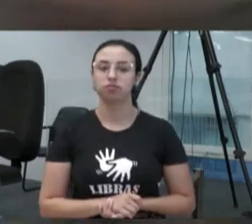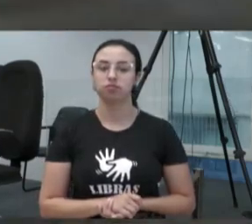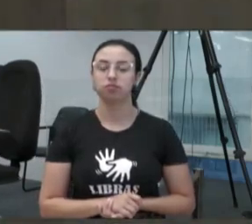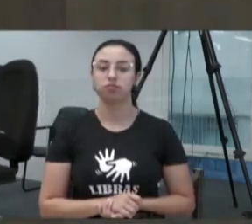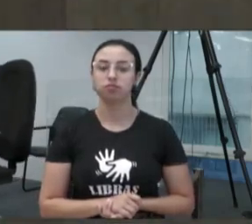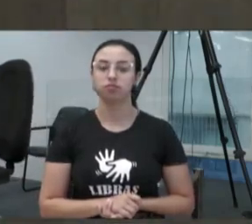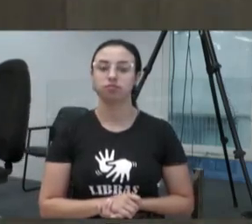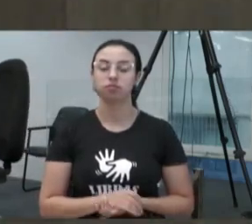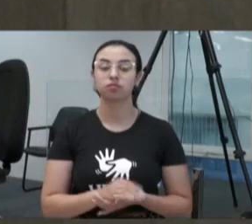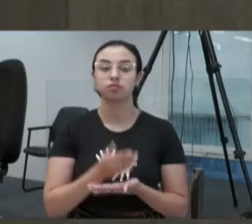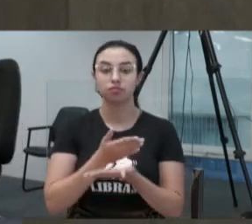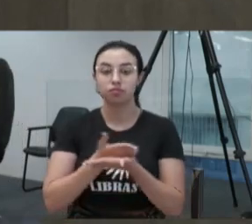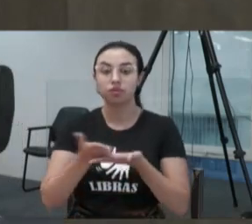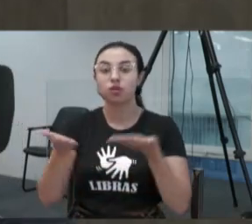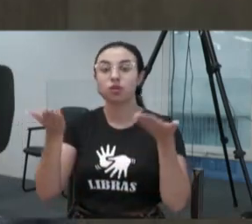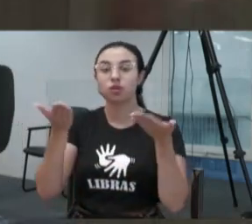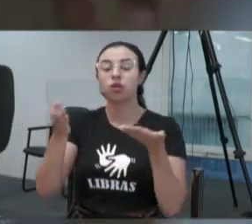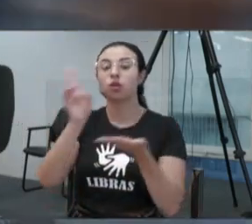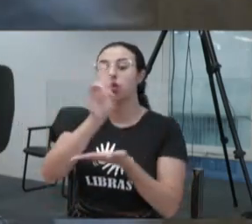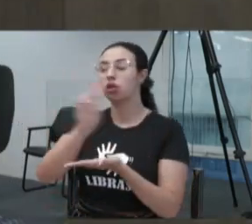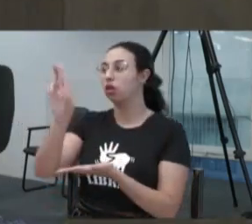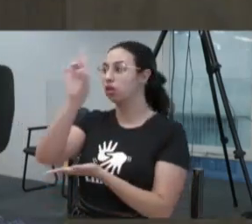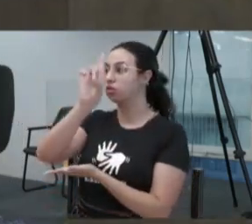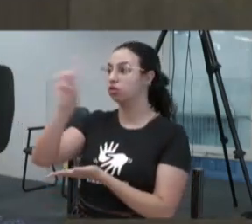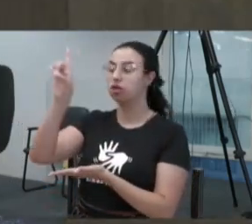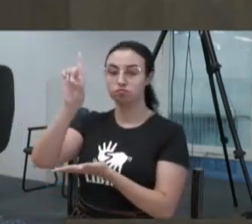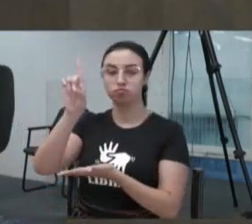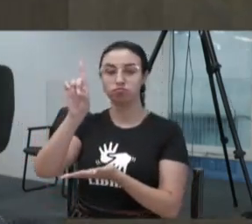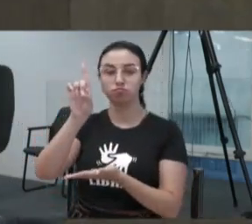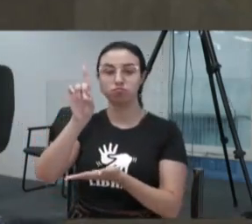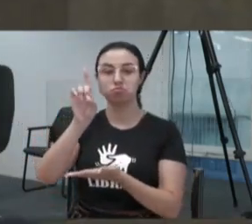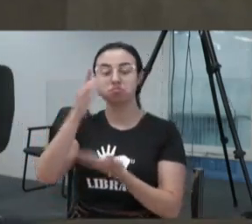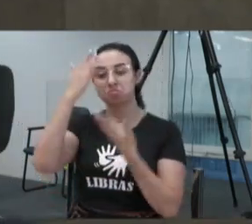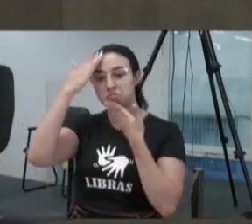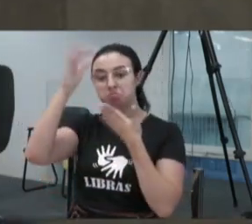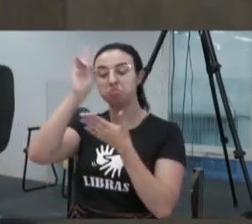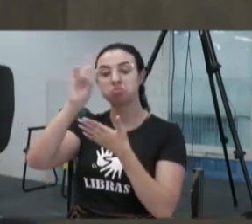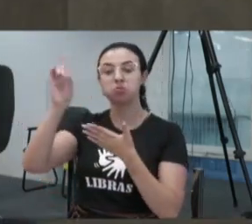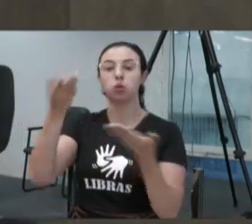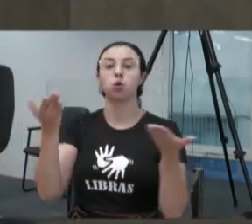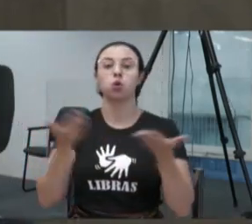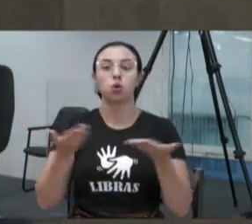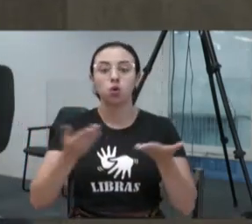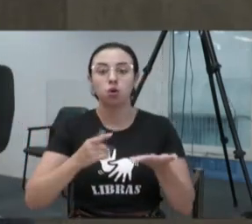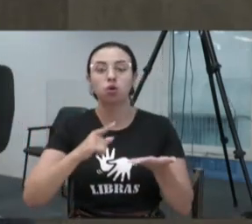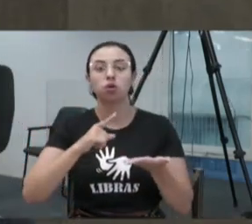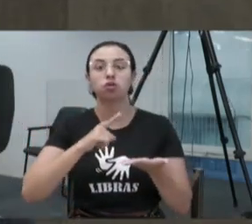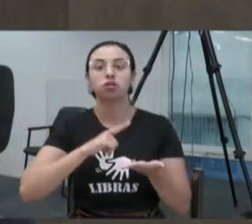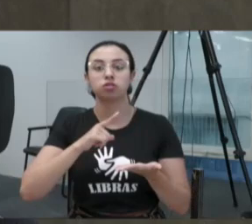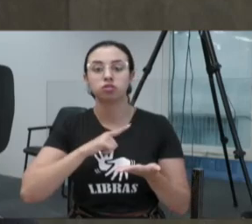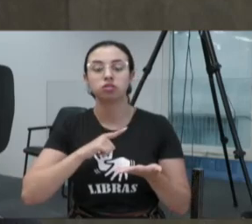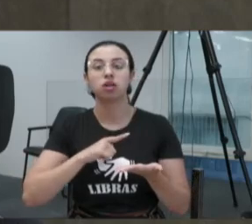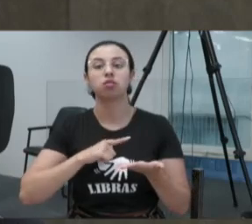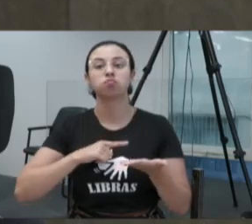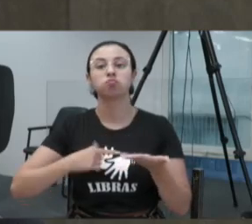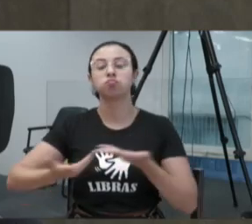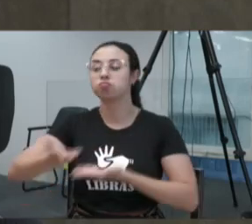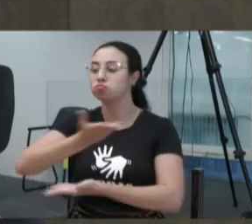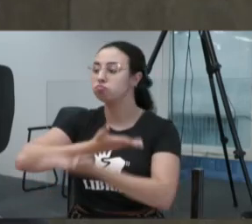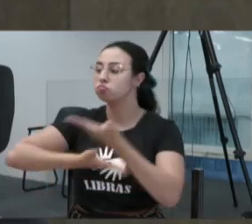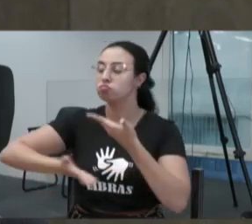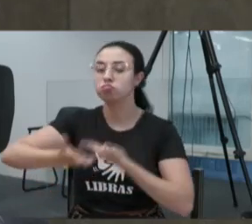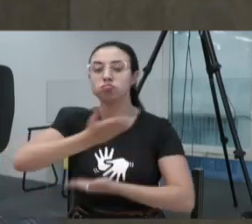Inicio a minha fala na tarde de hoje, em nome de Deus. E hoje, glória a Deus, nós teremos nesta casa um clima mais ameno, com